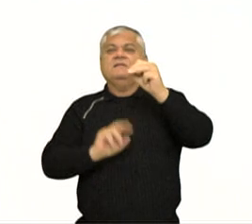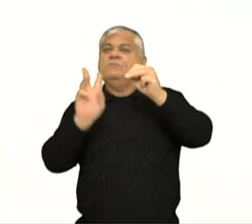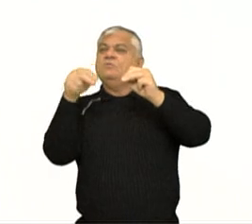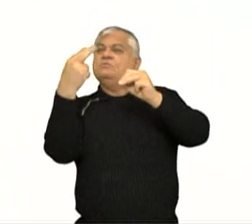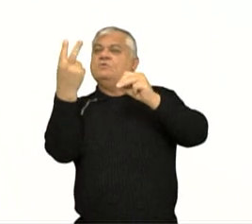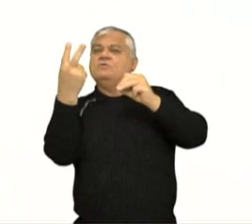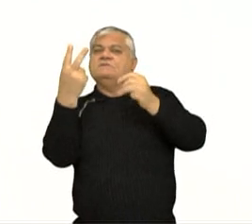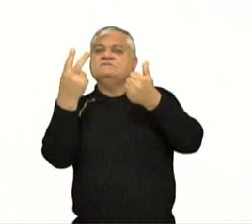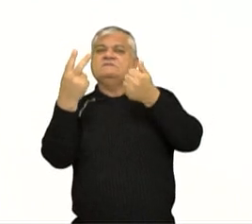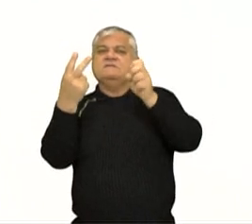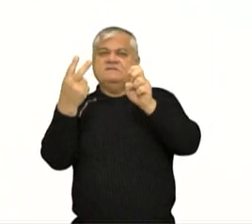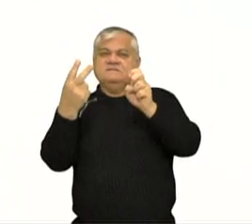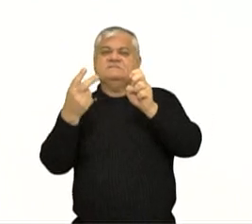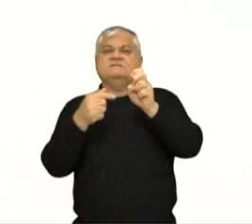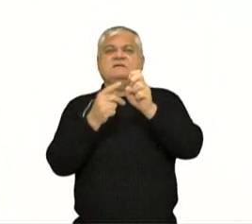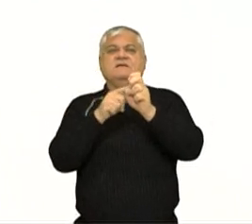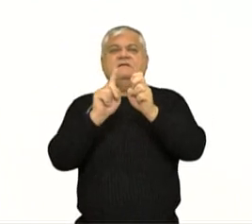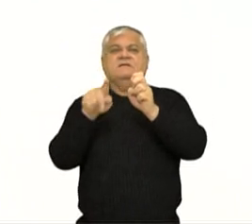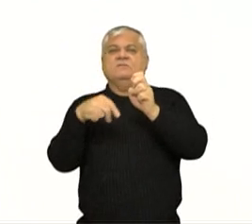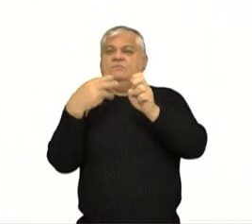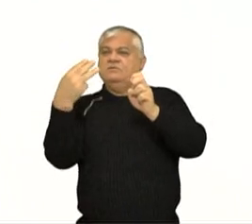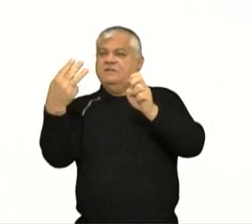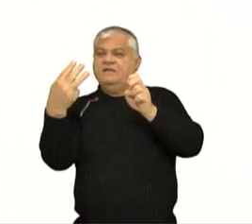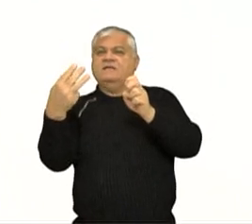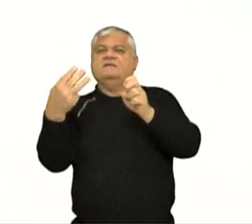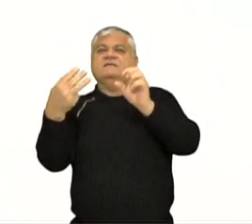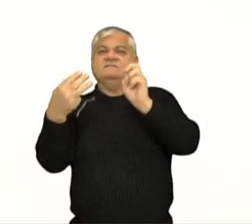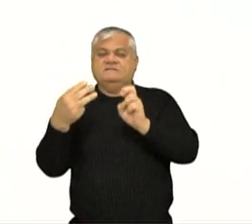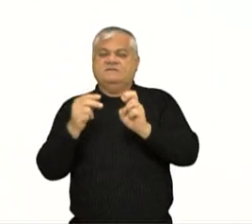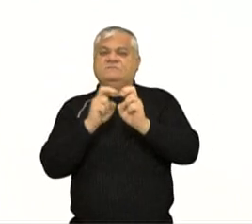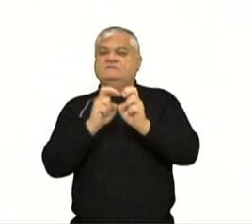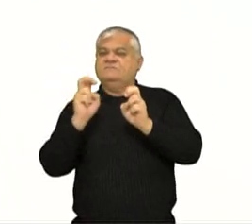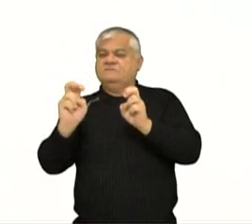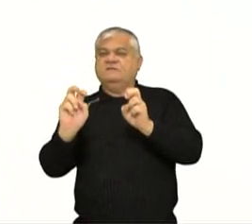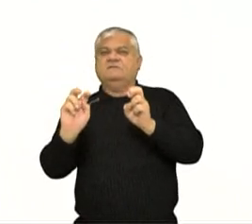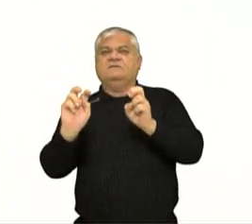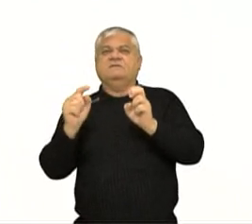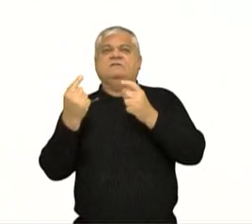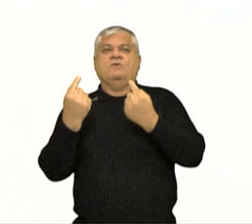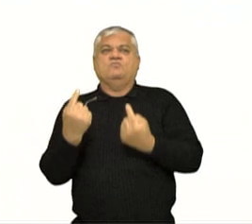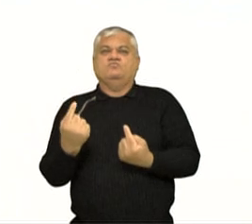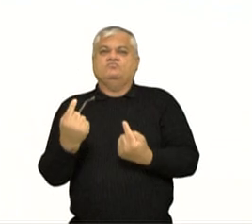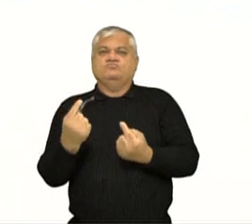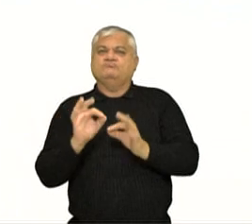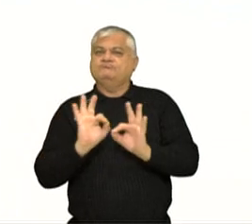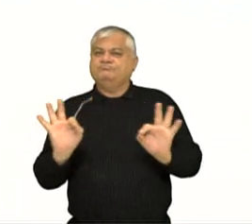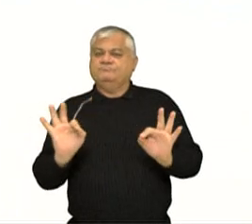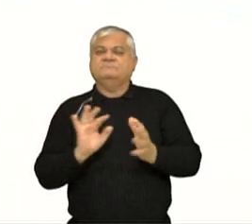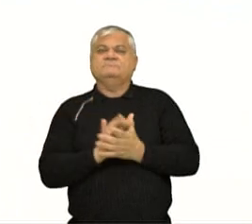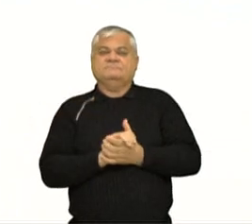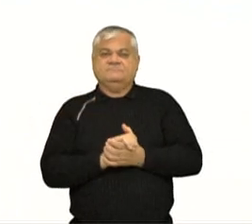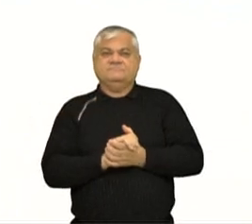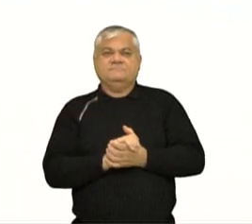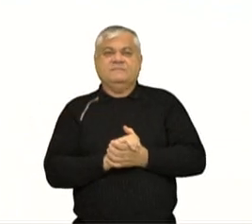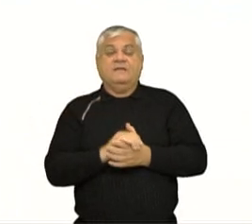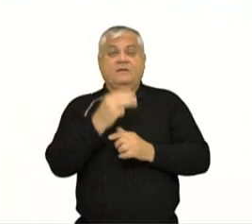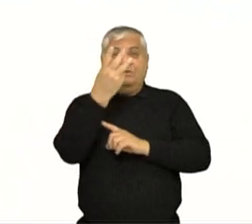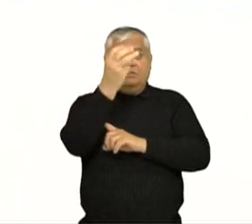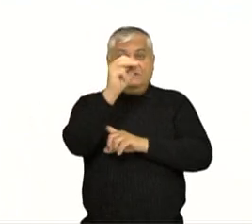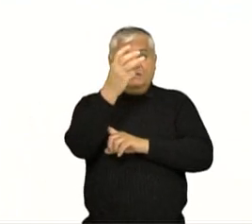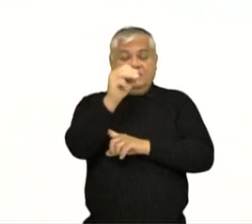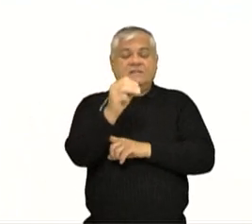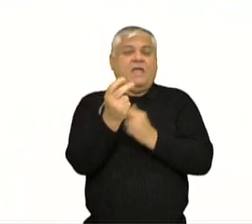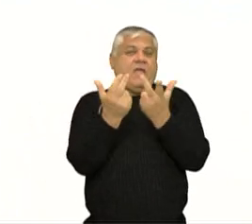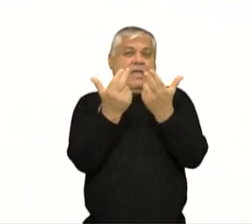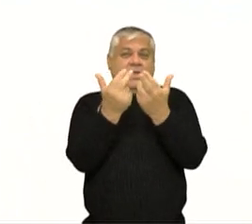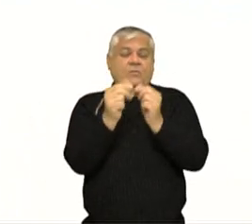dividido por 2 é 15, 15 dividido por 3 é 5 e 5 dividido por ele mesmo é 1. Então eu sei que 30 é a